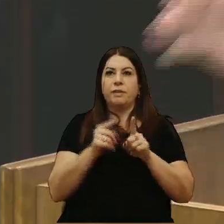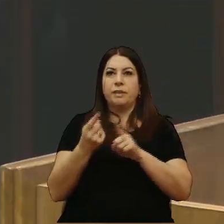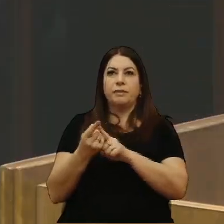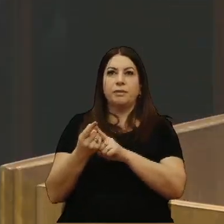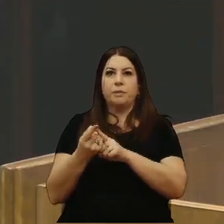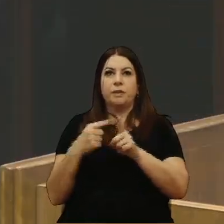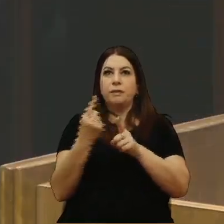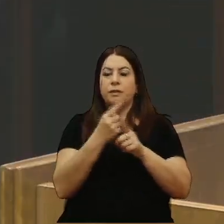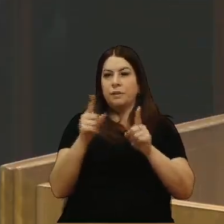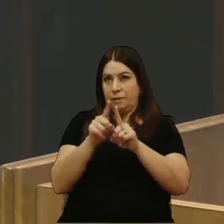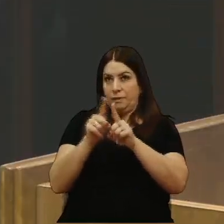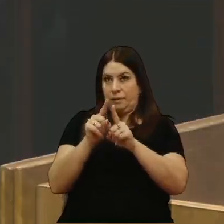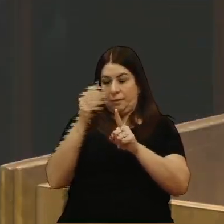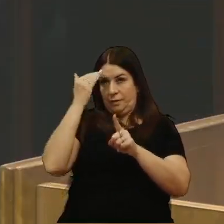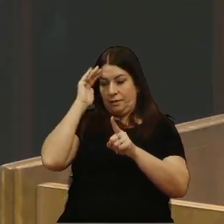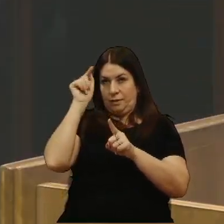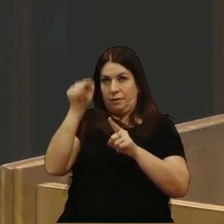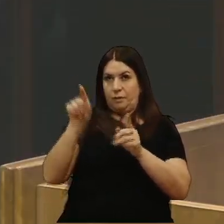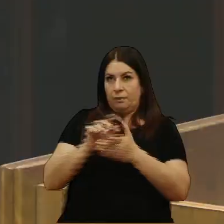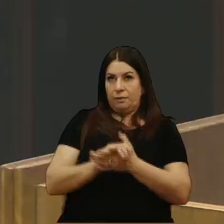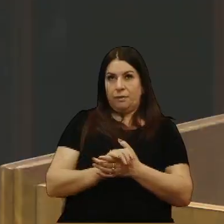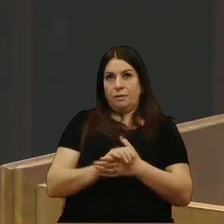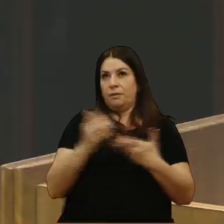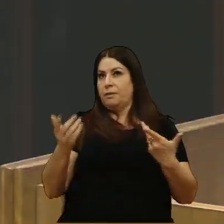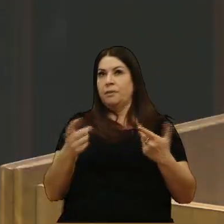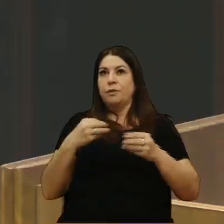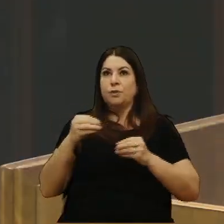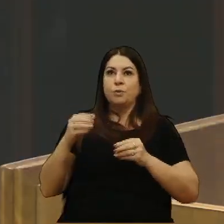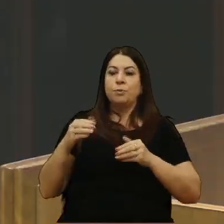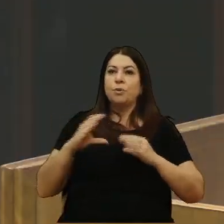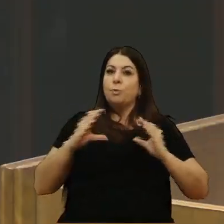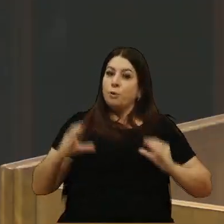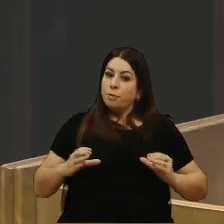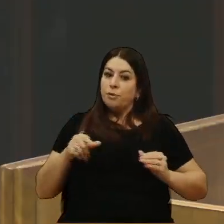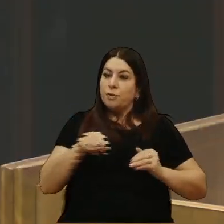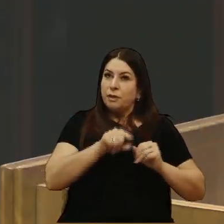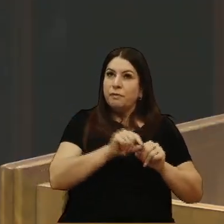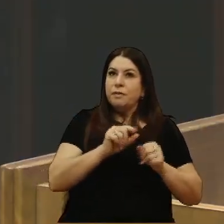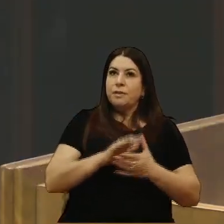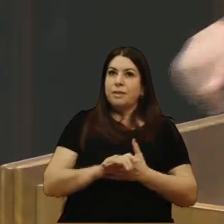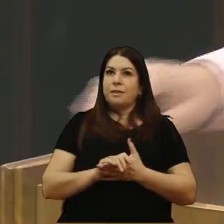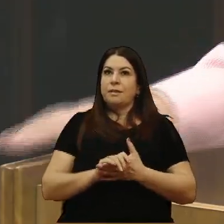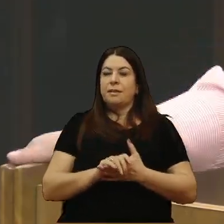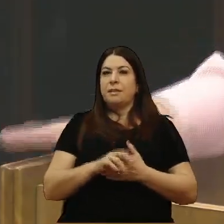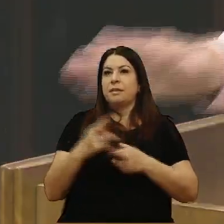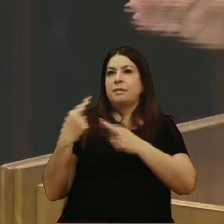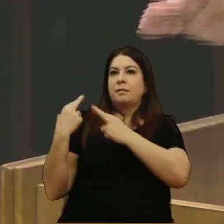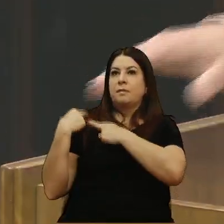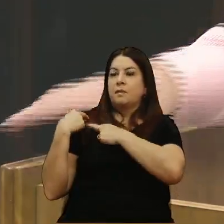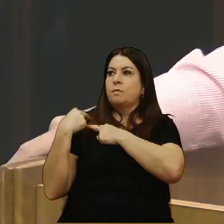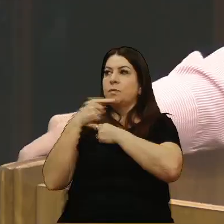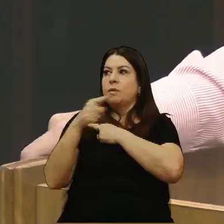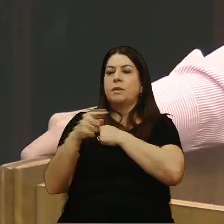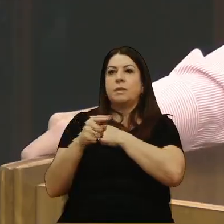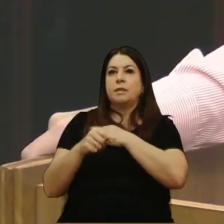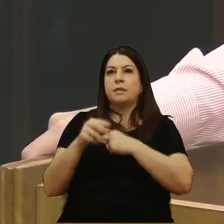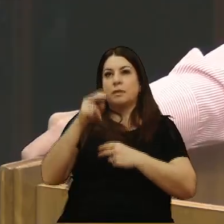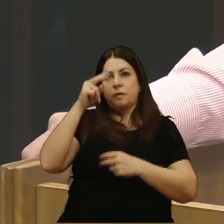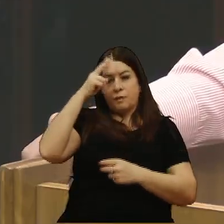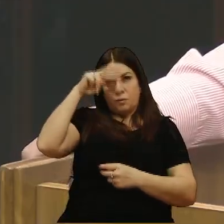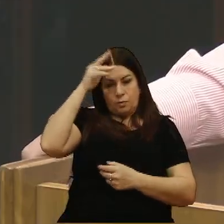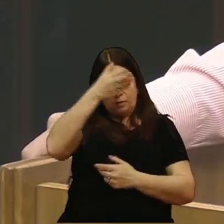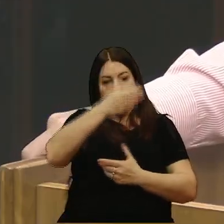precisamos minimamente entender como conduzir e agir e dar responsabilidade desses casos. Vereador Edson, sua